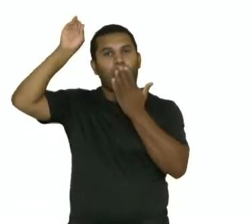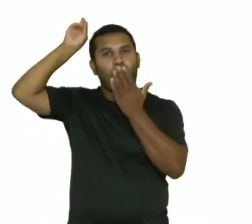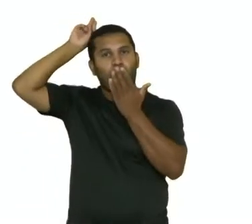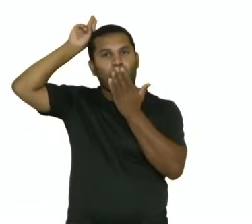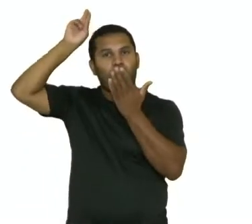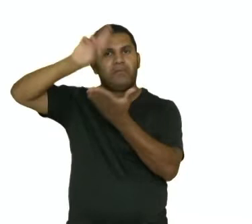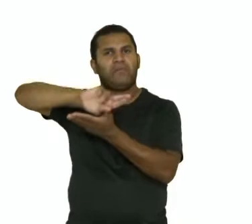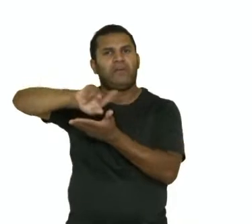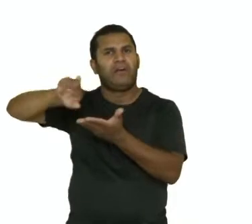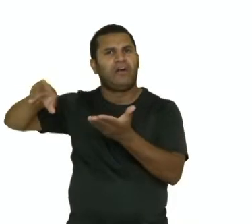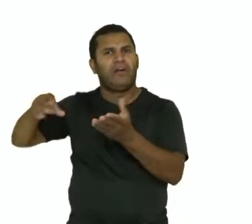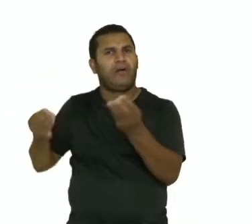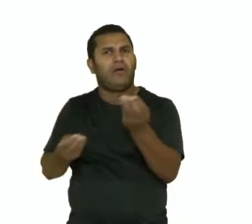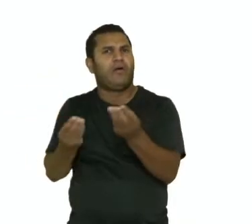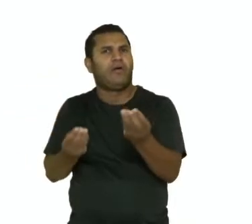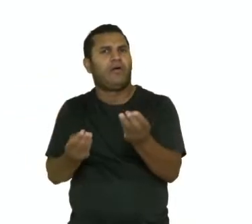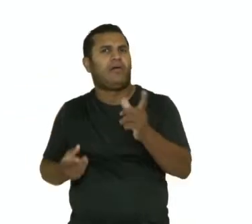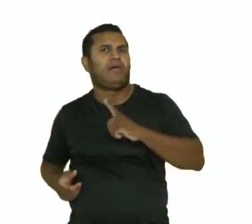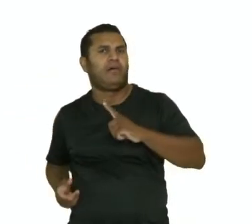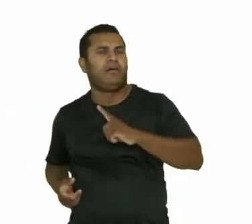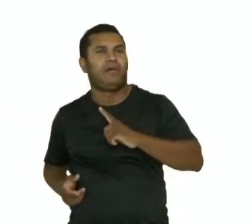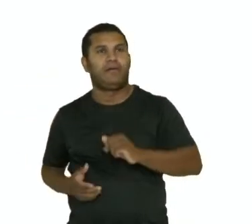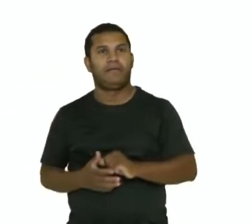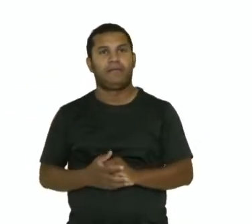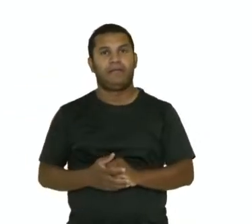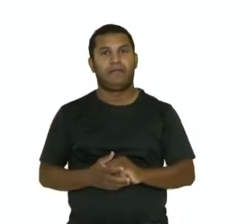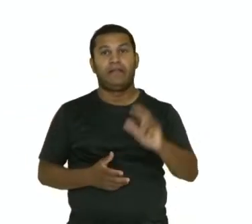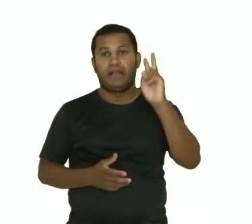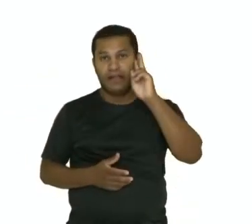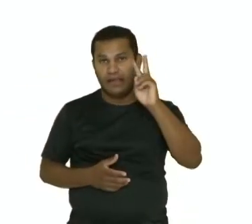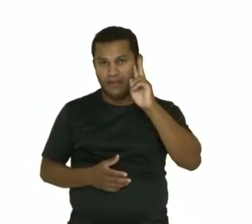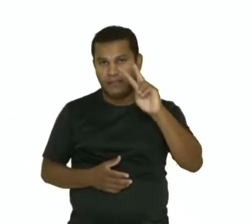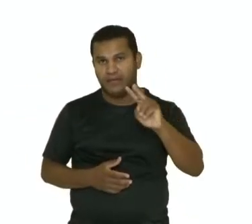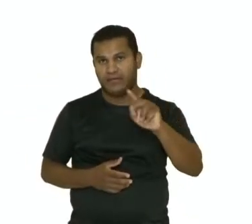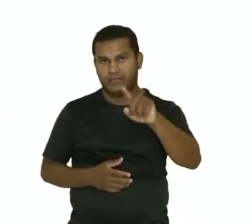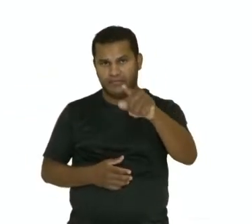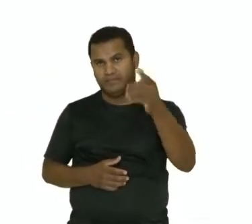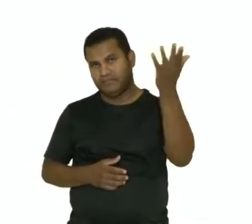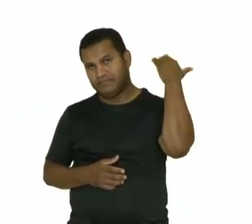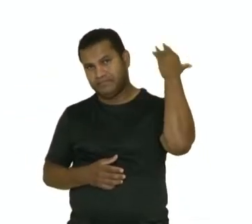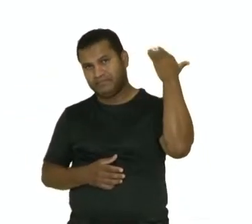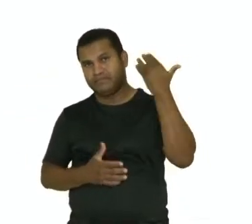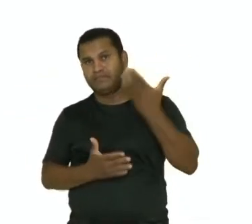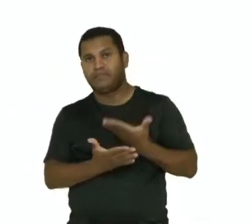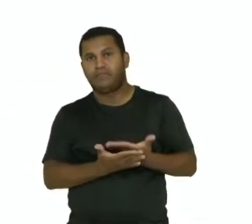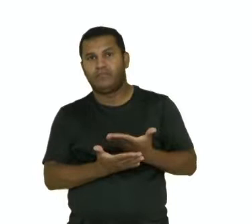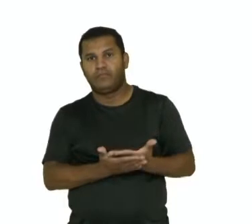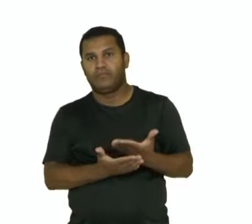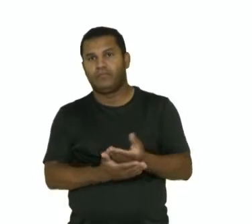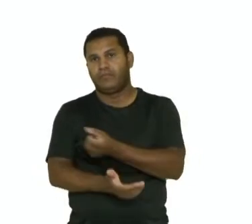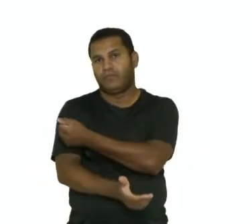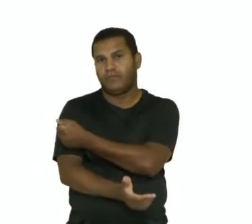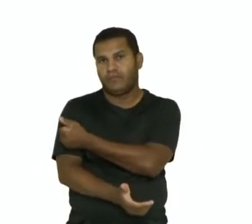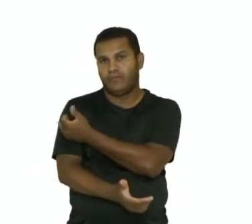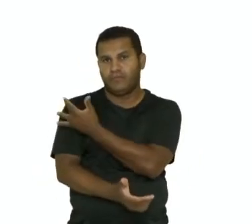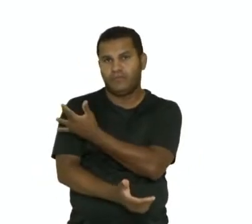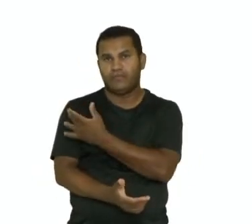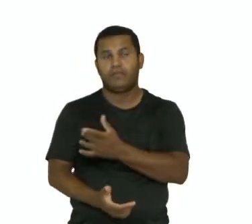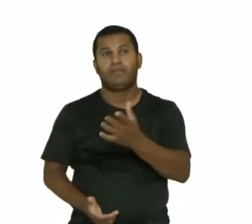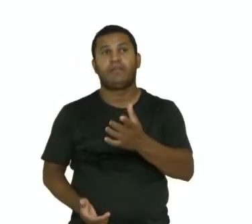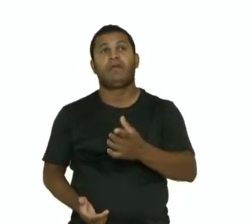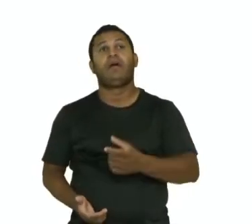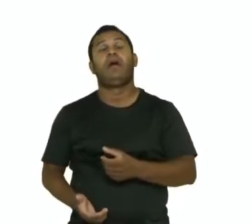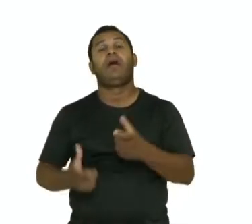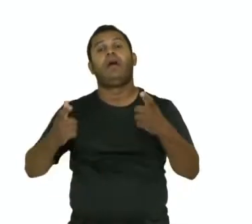Você lembra em qual região se formou o Império Inca? O Império Inca se expandiu consideravelmente no